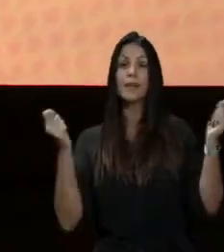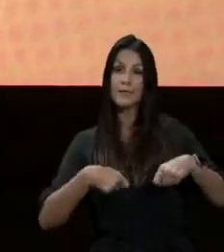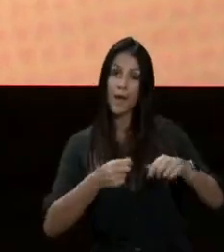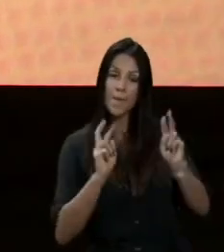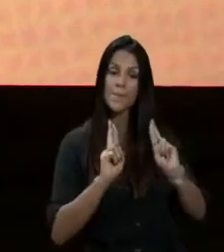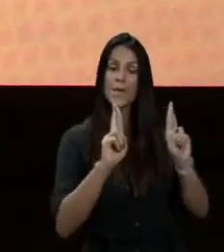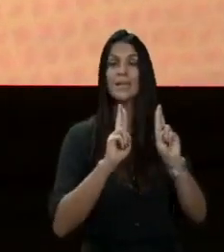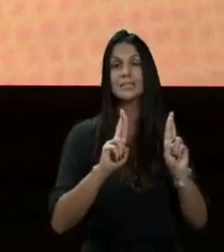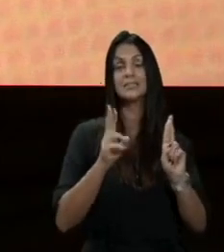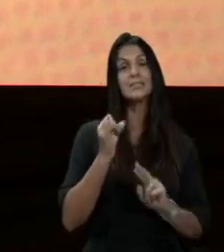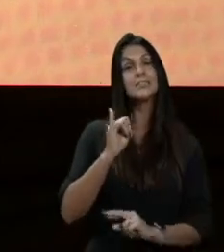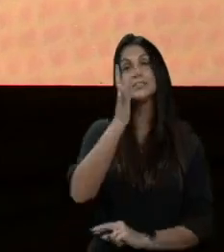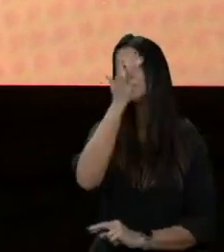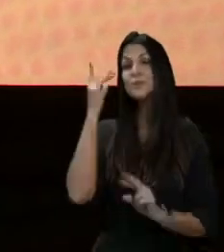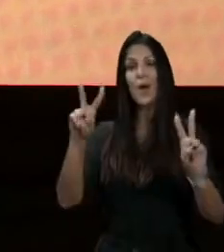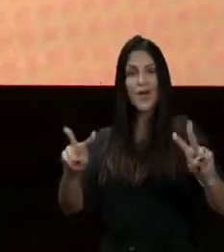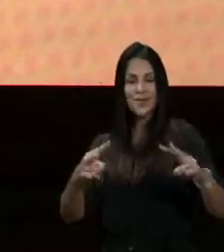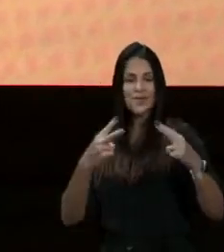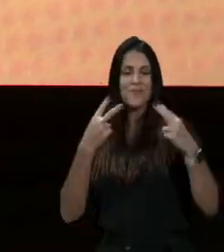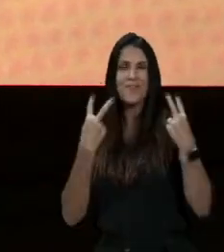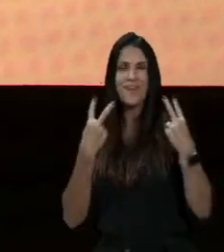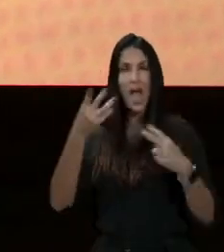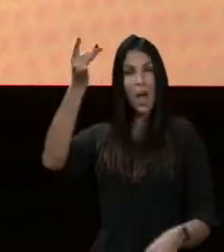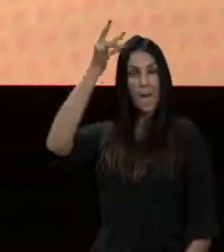que nós temos um espírito de fé